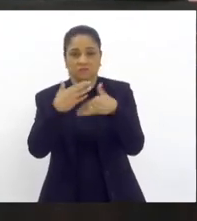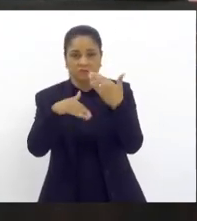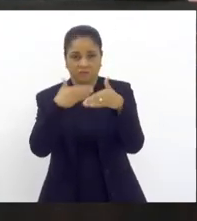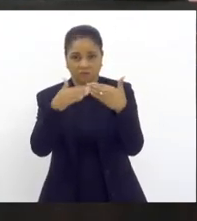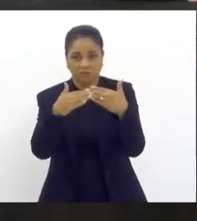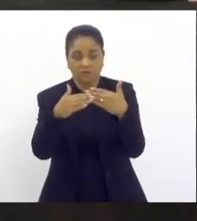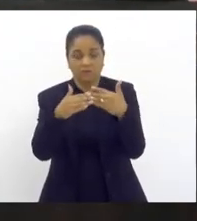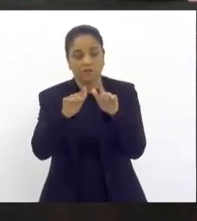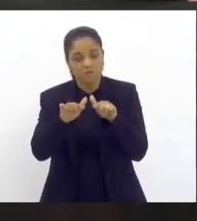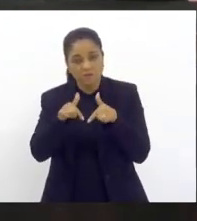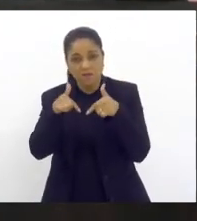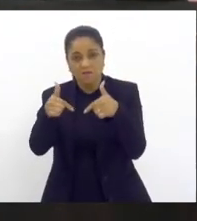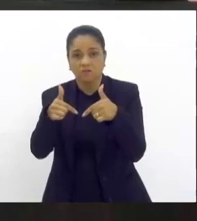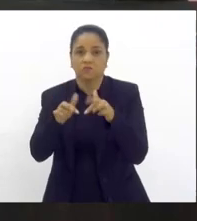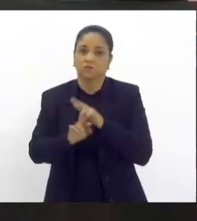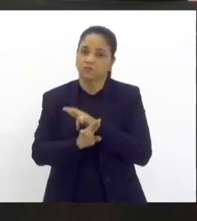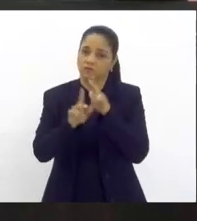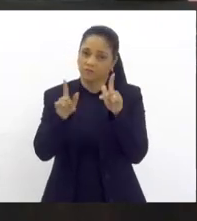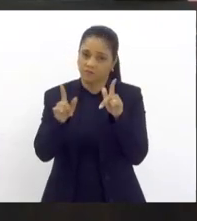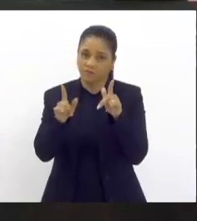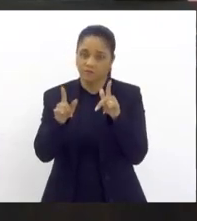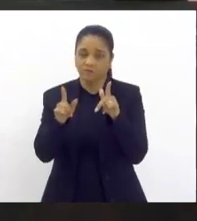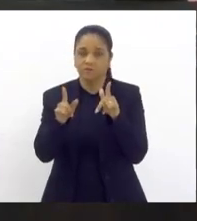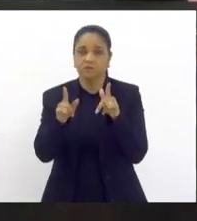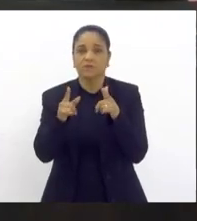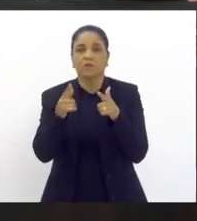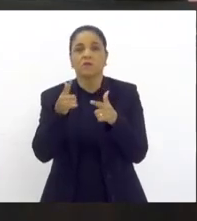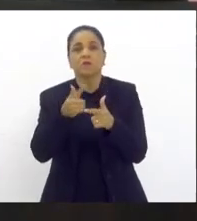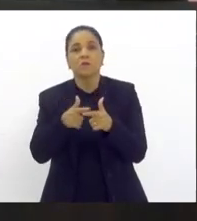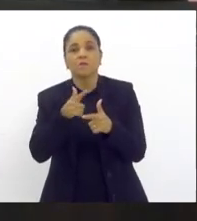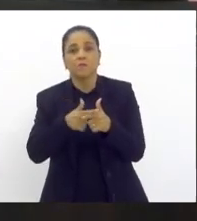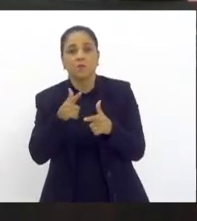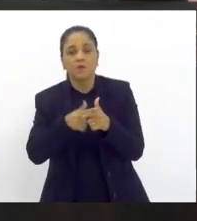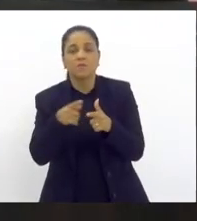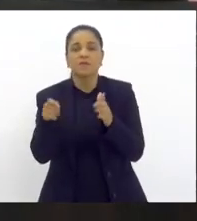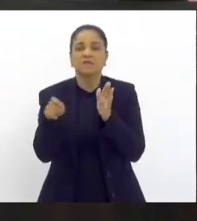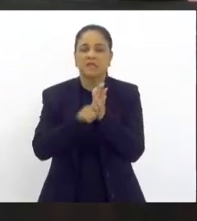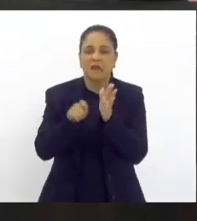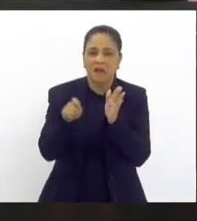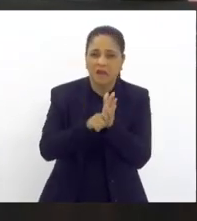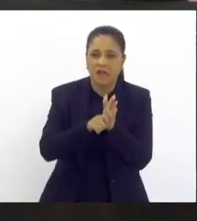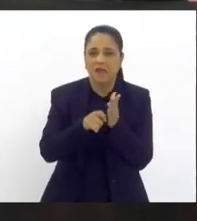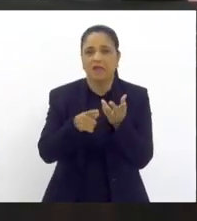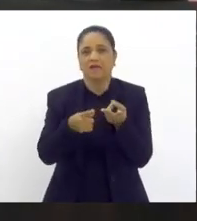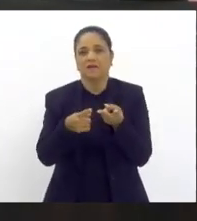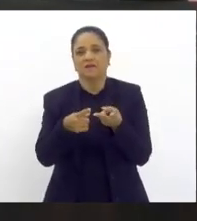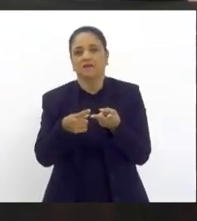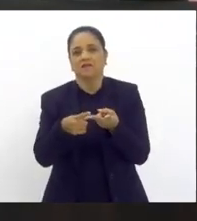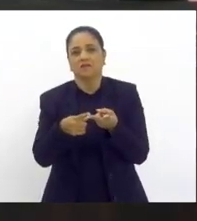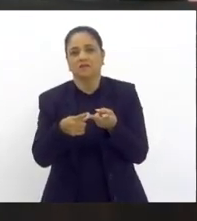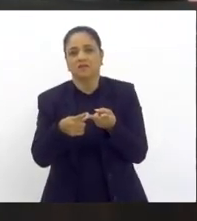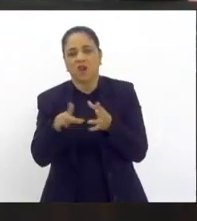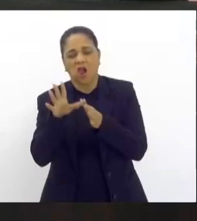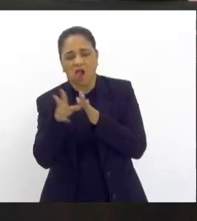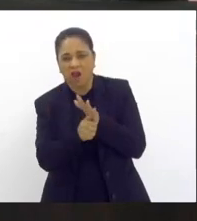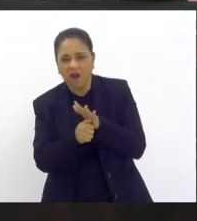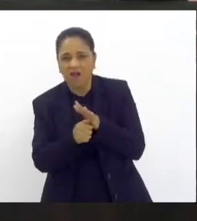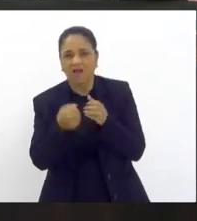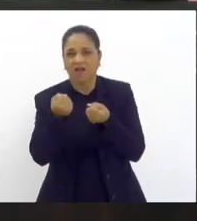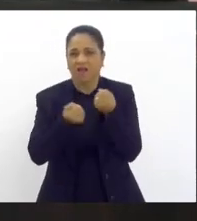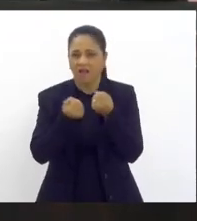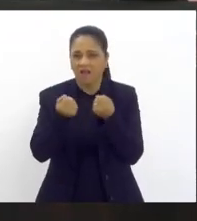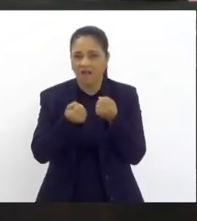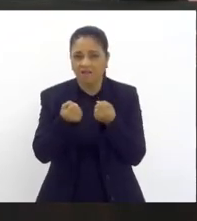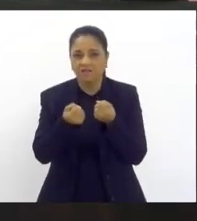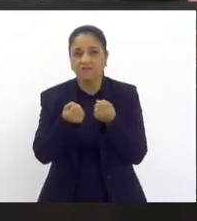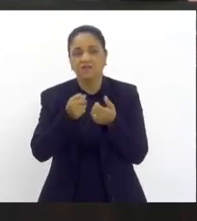outras ações, porque é problema de tráfico de drogas, é problema de furto de cabo, foram